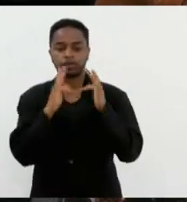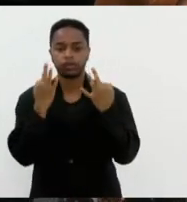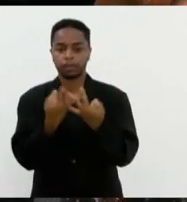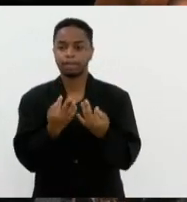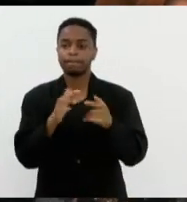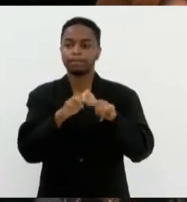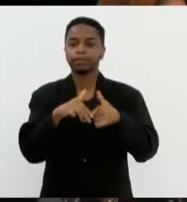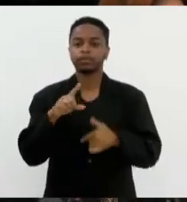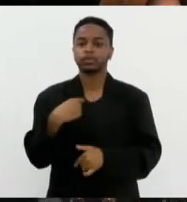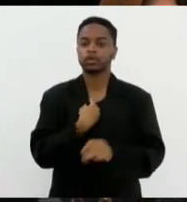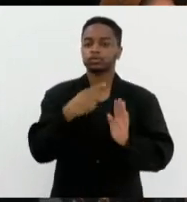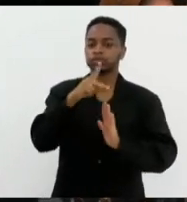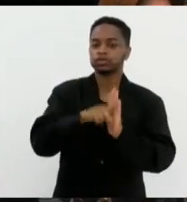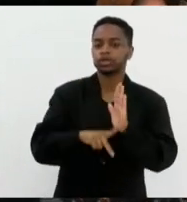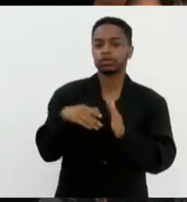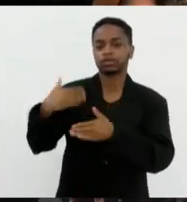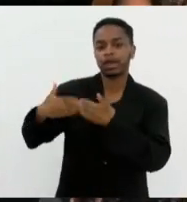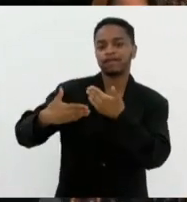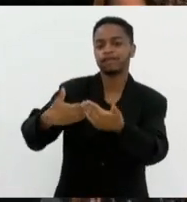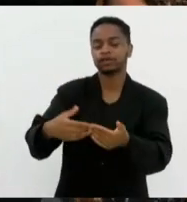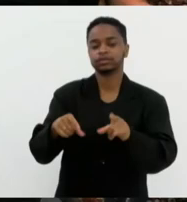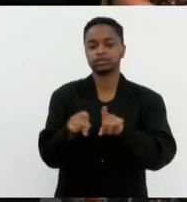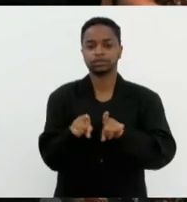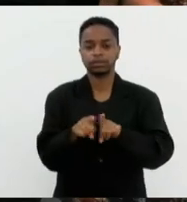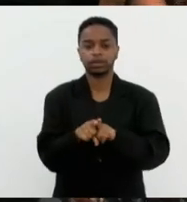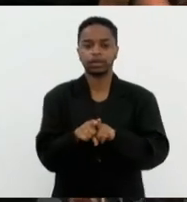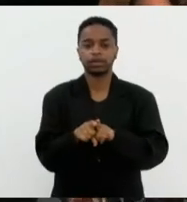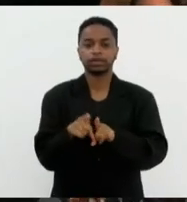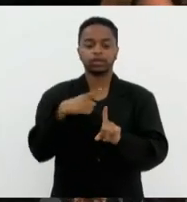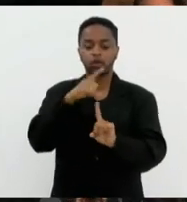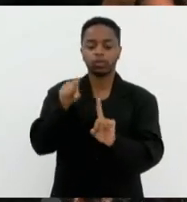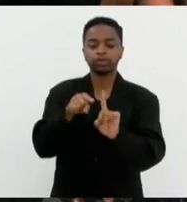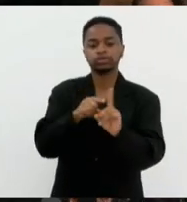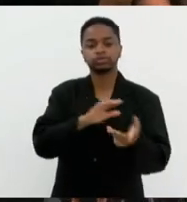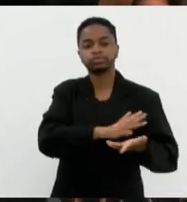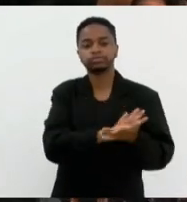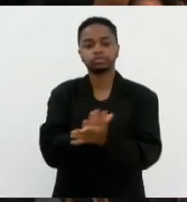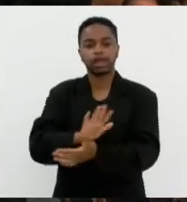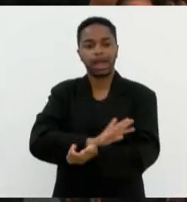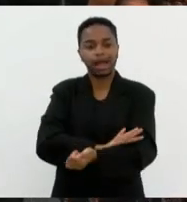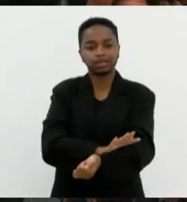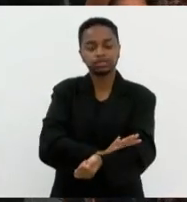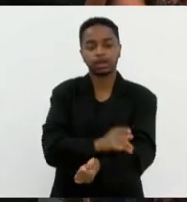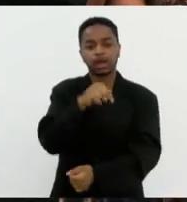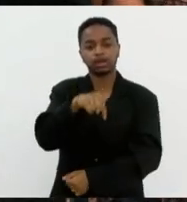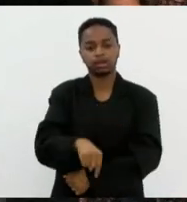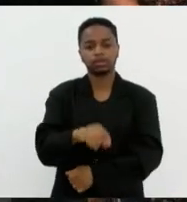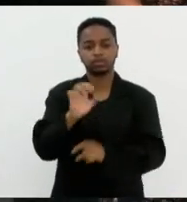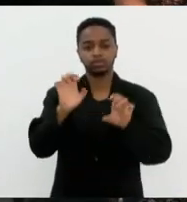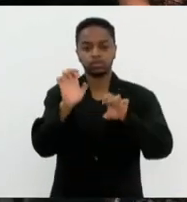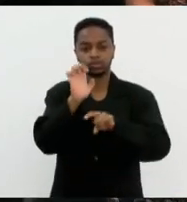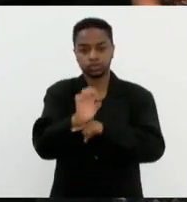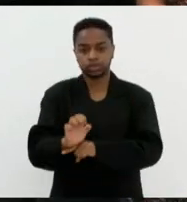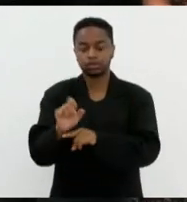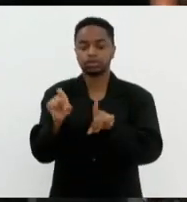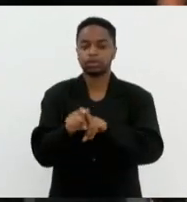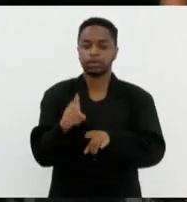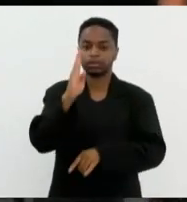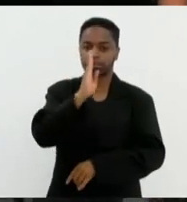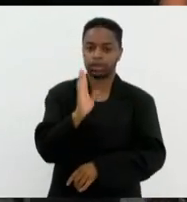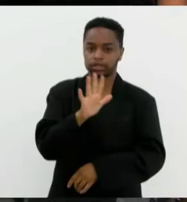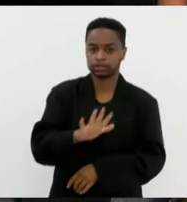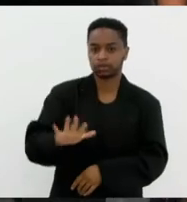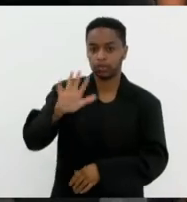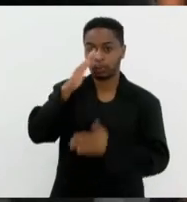projeto avança e é um passo rumo ao combate ao racismo no nosso Estado e no nosso país. Muito obrigado, agradeço a todos